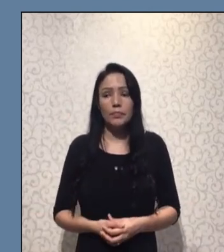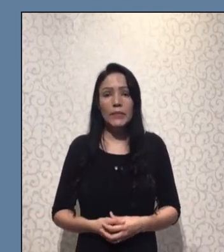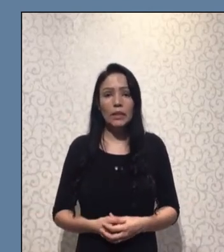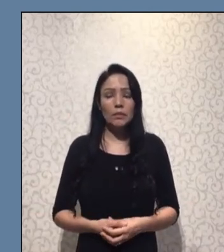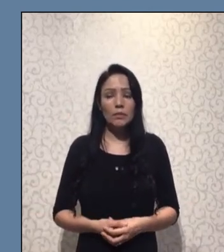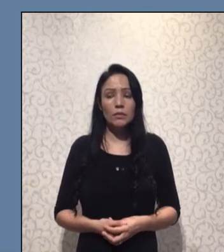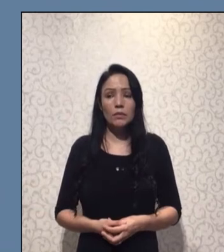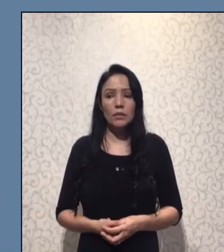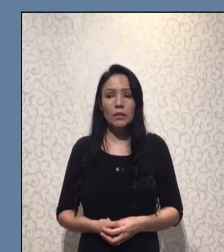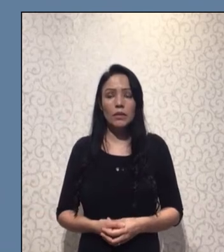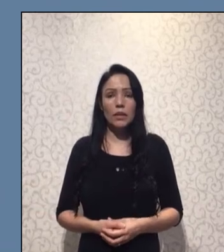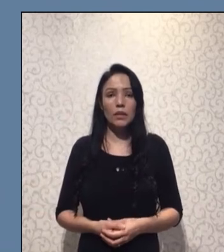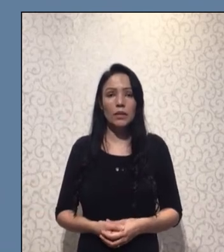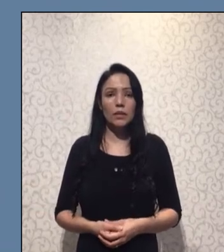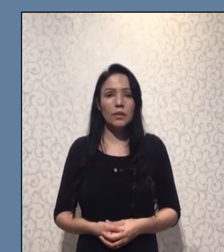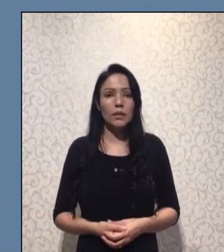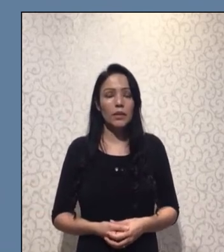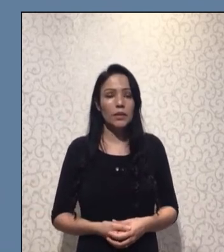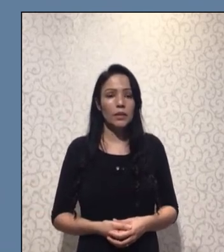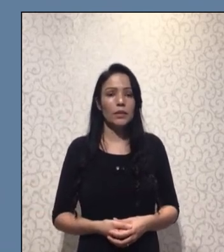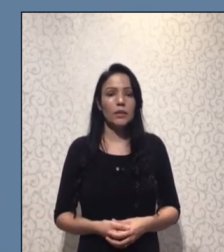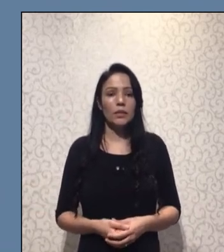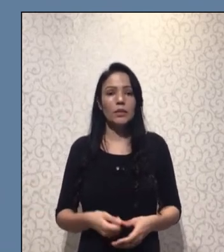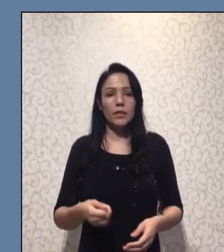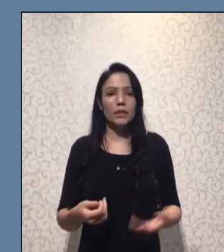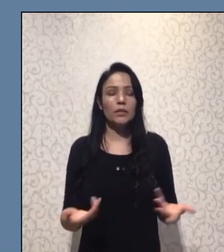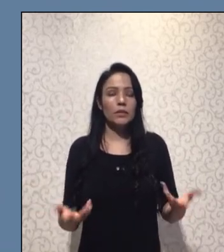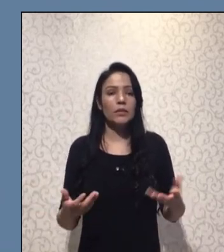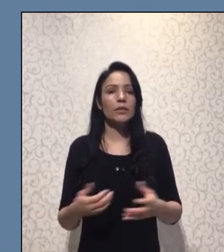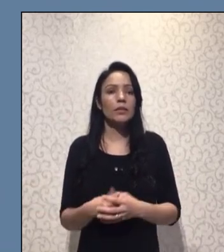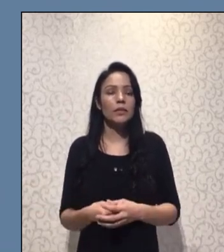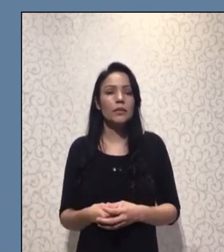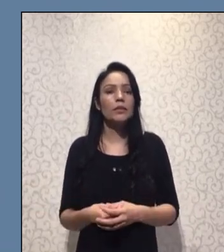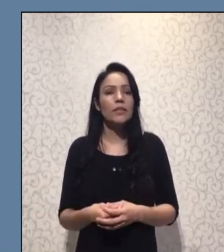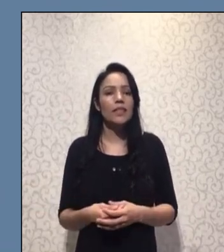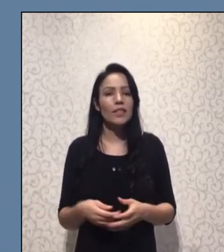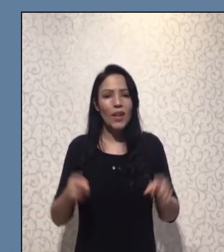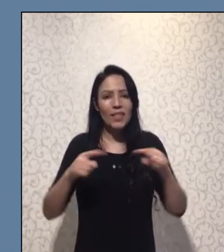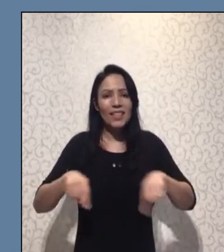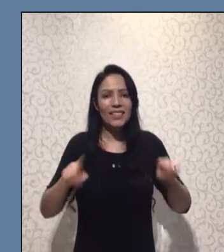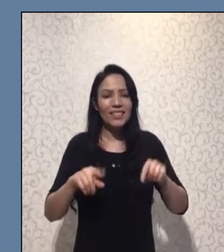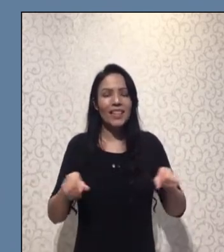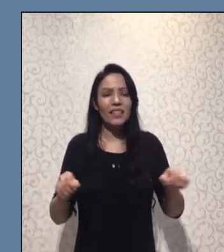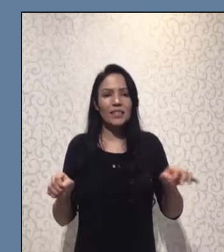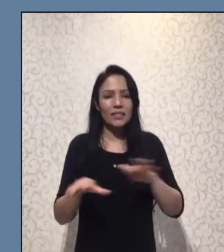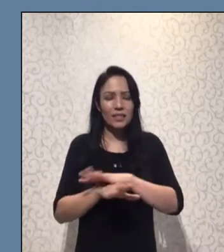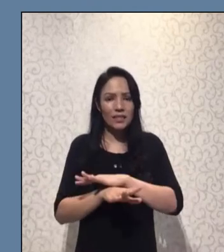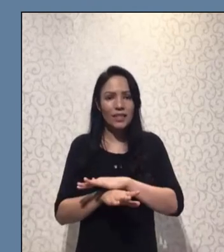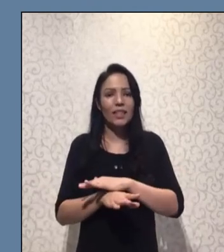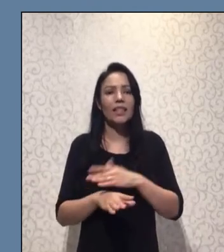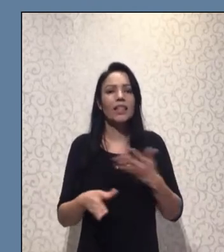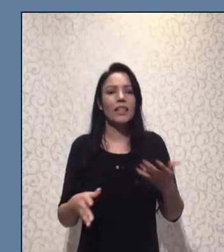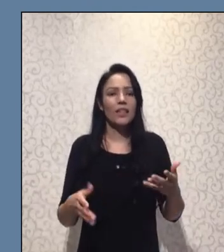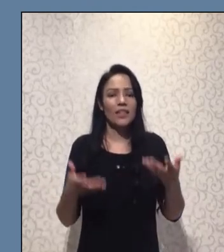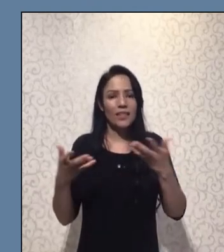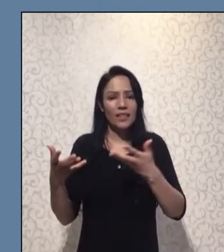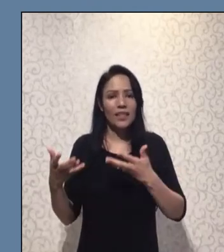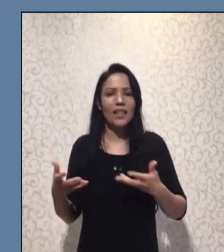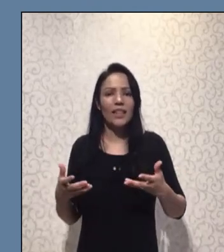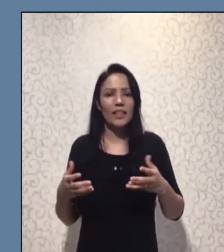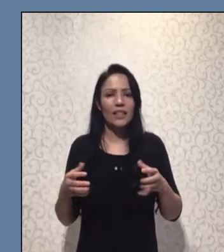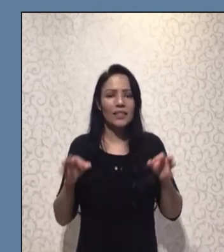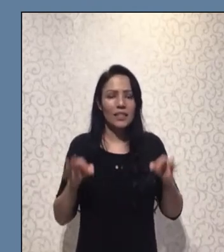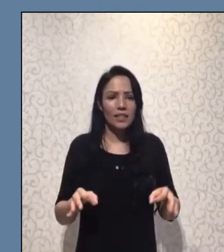considerações finais, meu cara, eu estou brincando, a gente está fechando aqui, acho que precisamos, eu queria justamente, então, já que você está com a